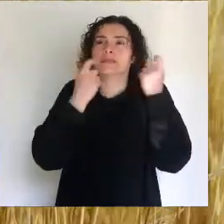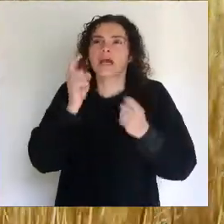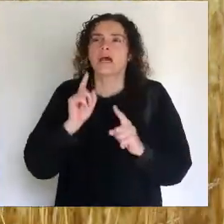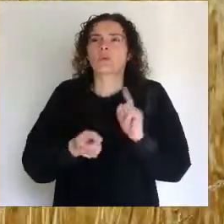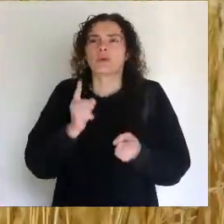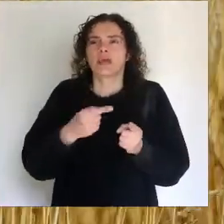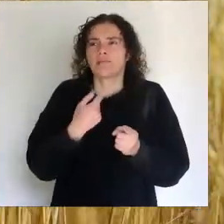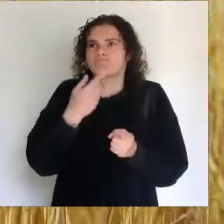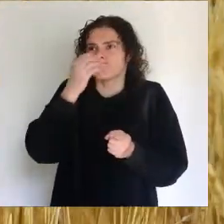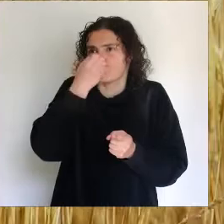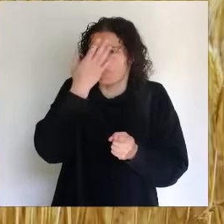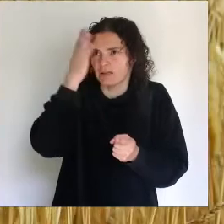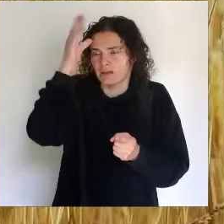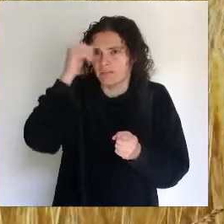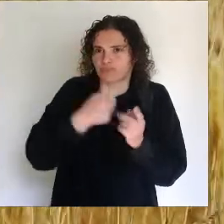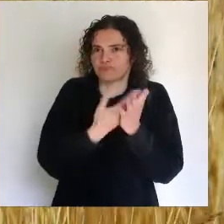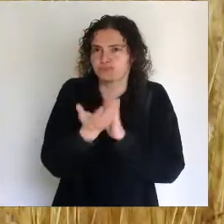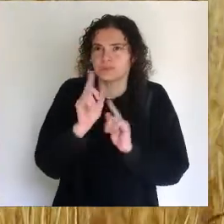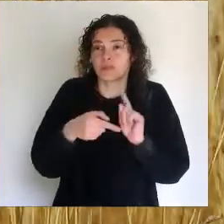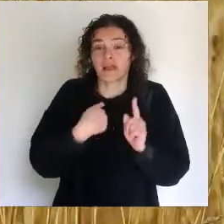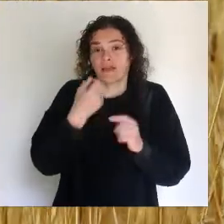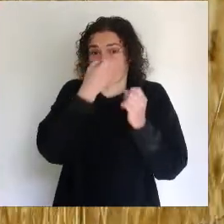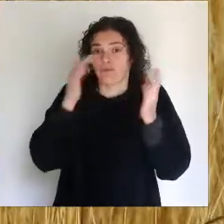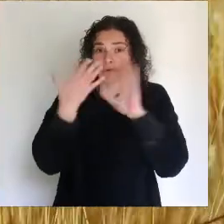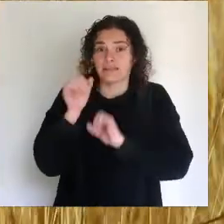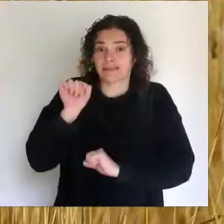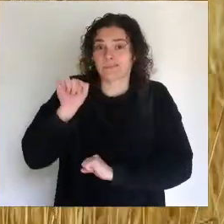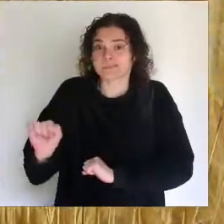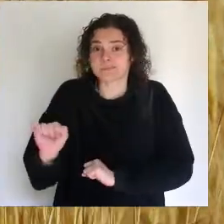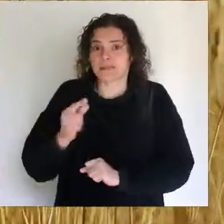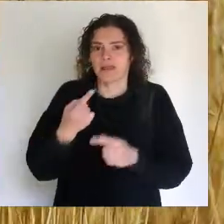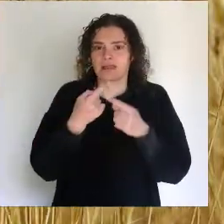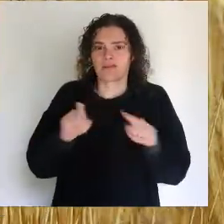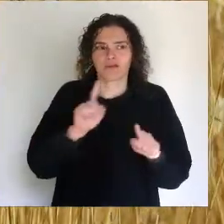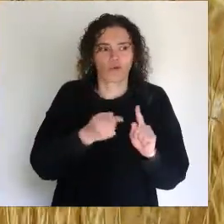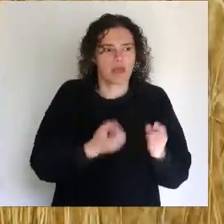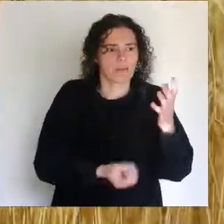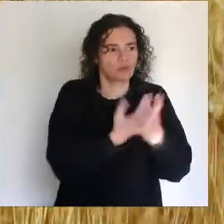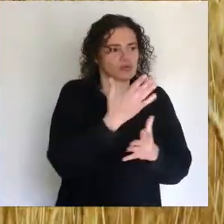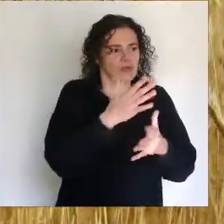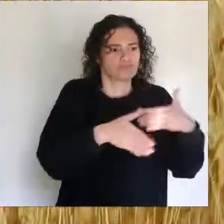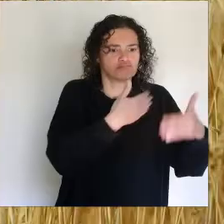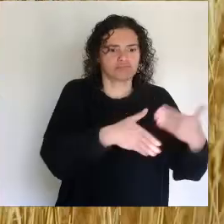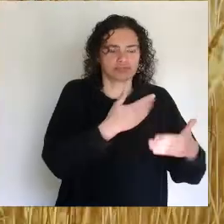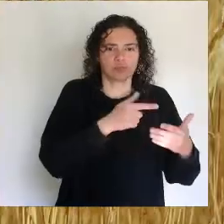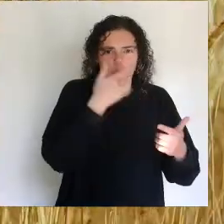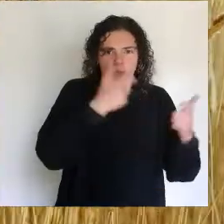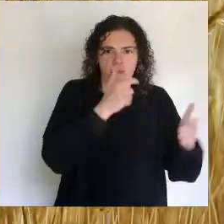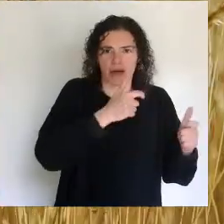é biodiversidade, o que é uma floresta autóctone e qual é a diferença de uma produção humana para um território